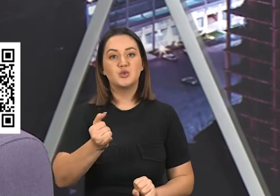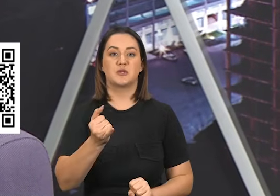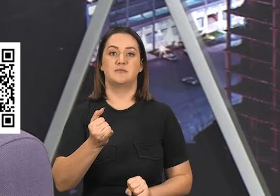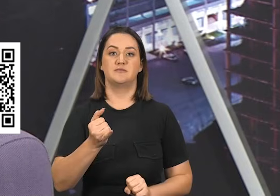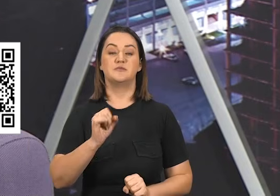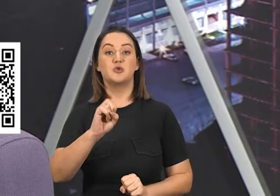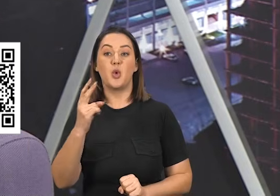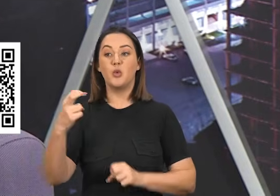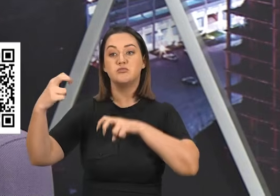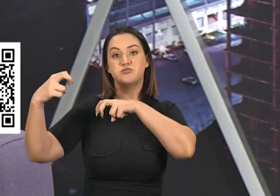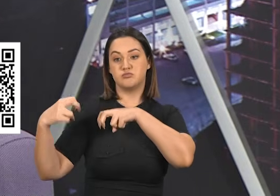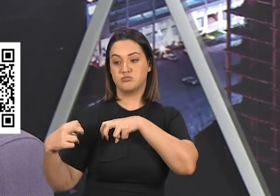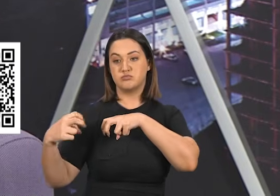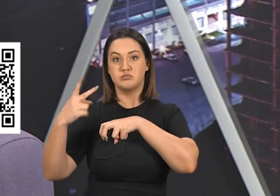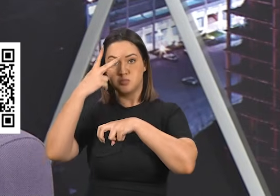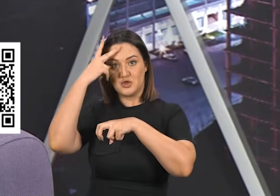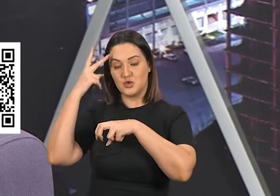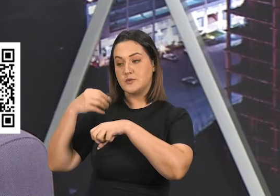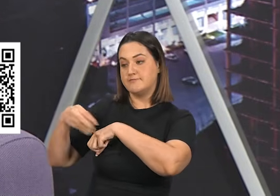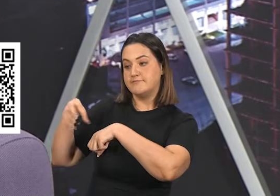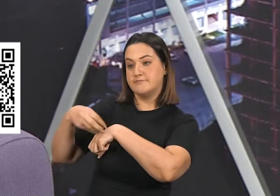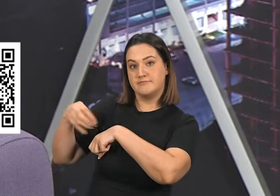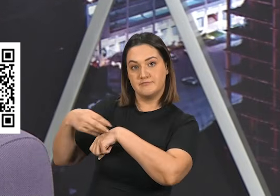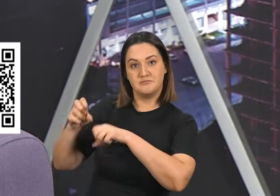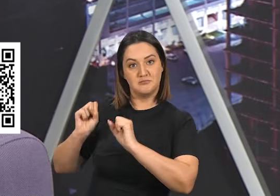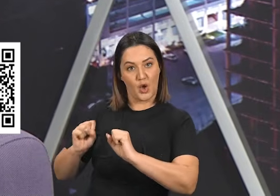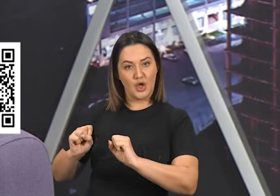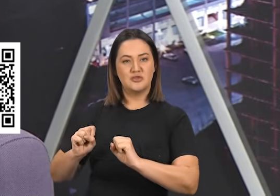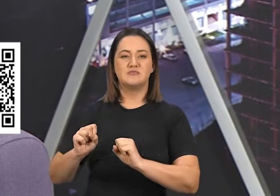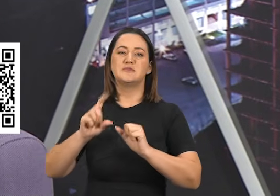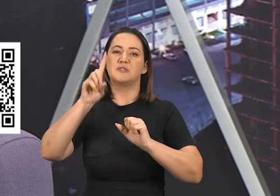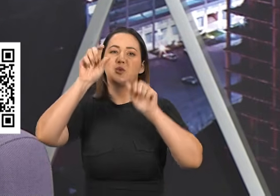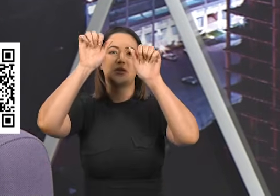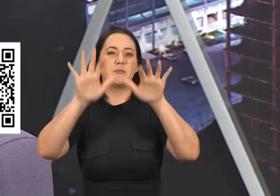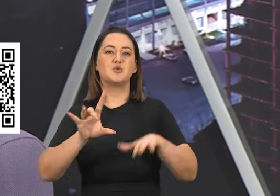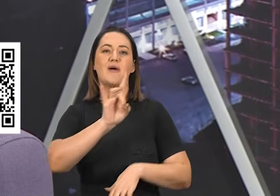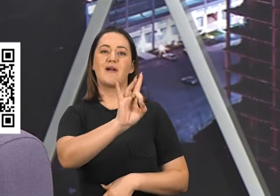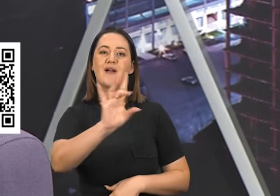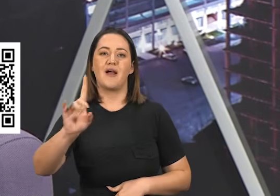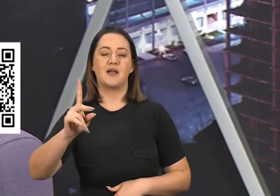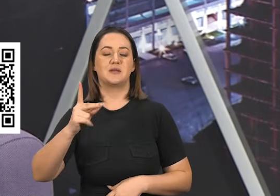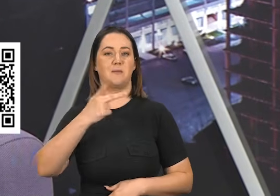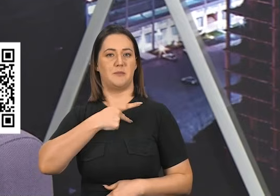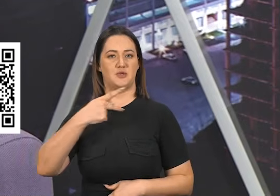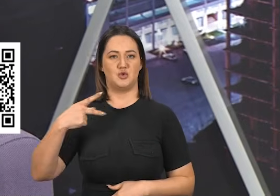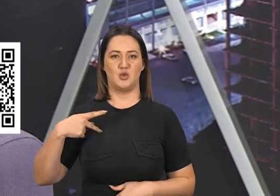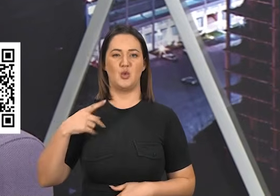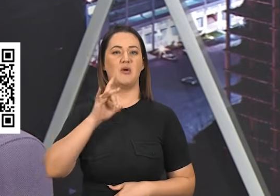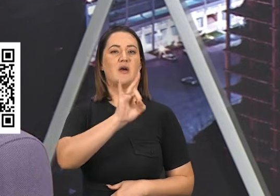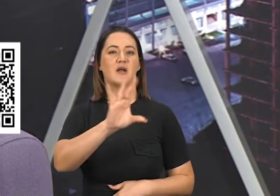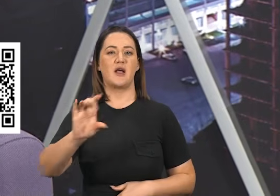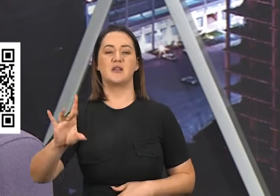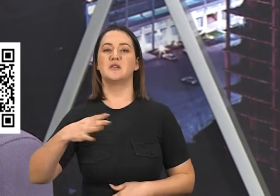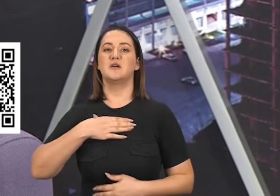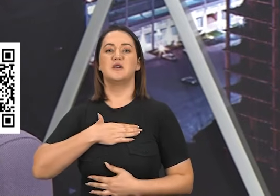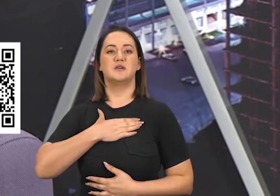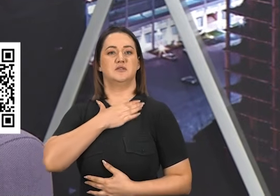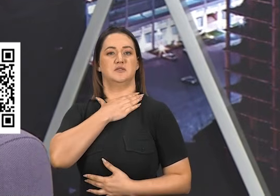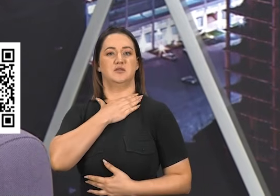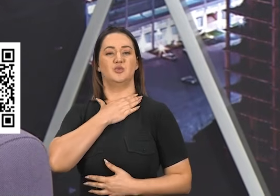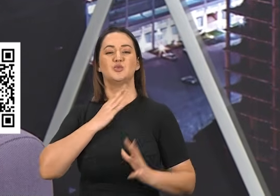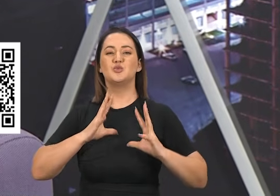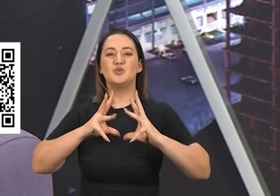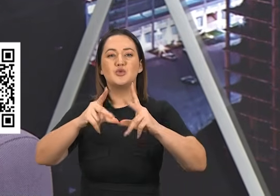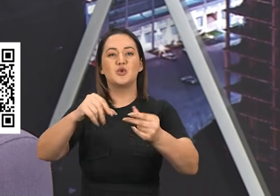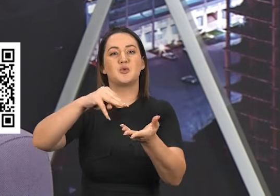bíblico individual, tá certo? Deus abençoe a cada pastor, a cada ancião da nossa igreja, a cada irmão,